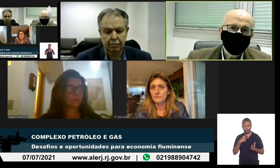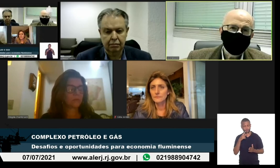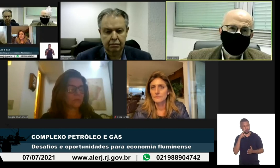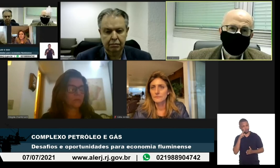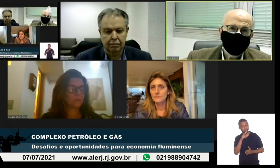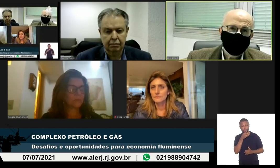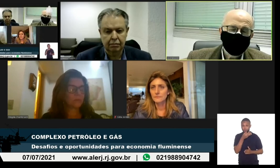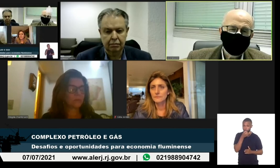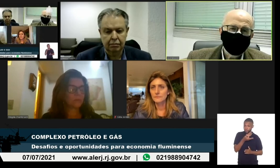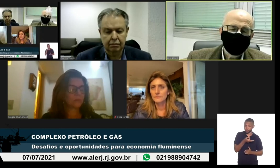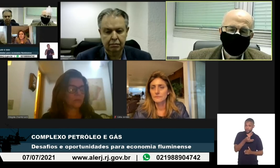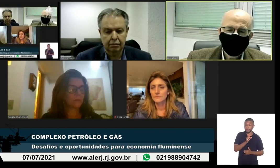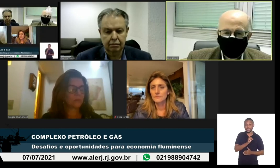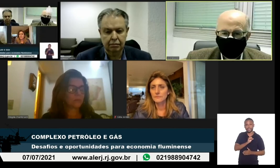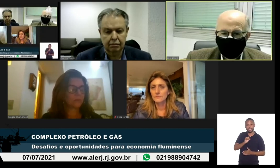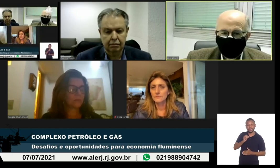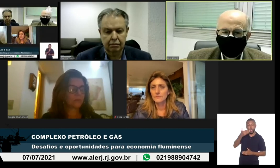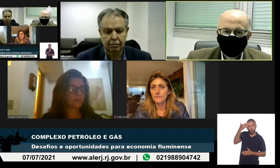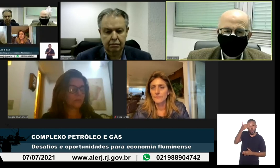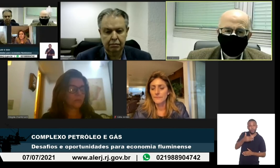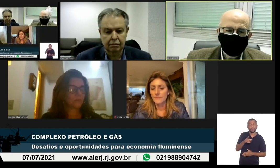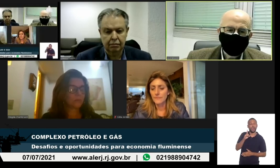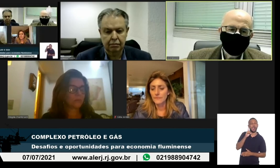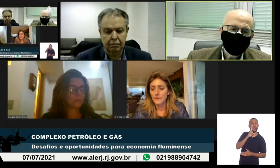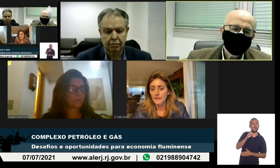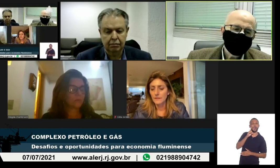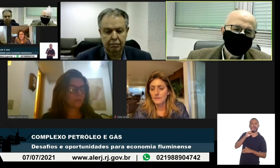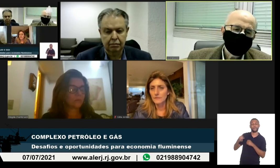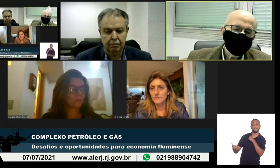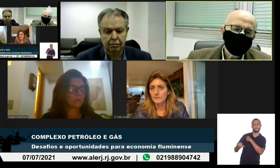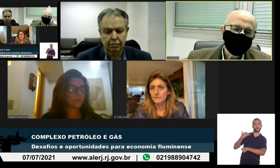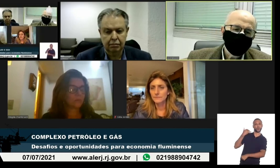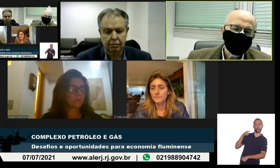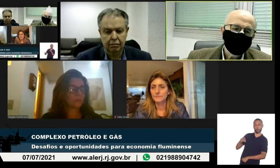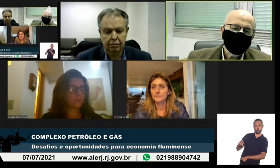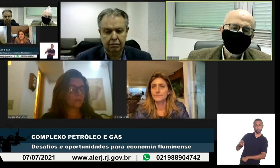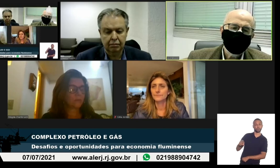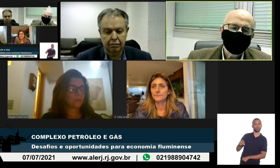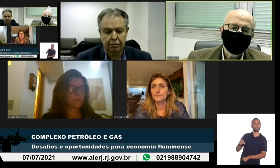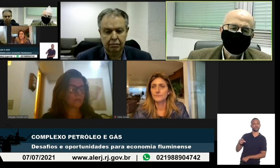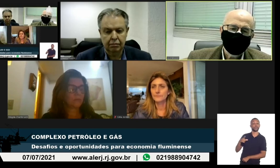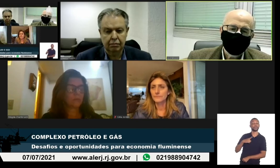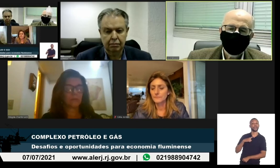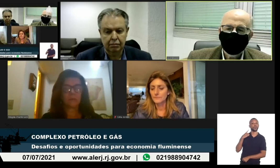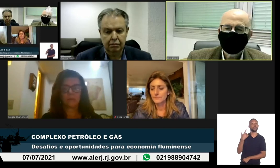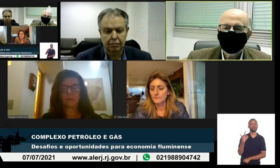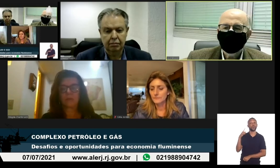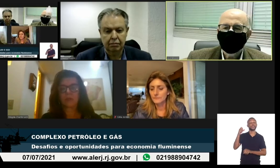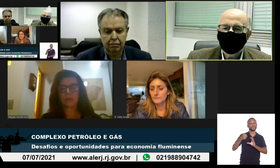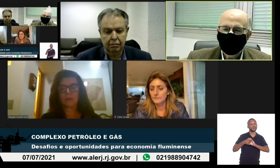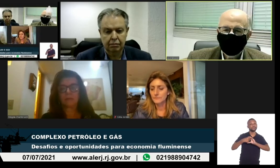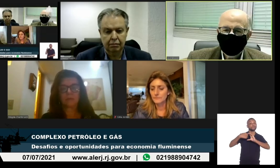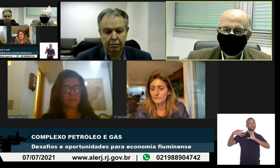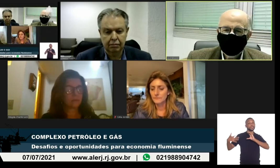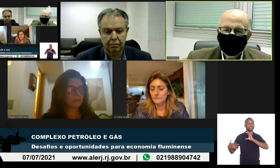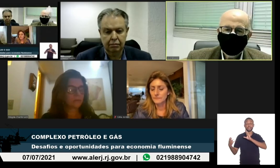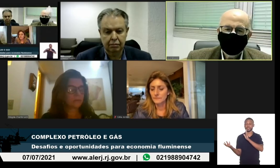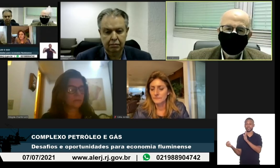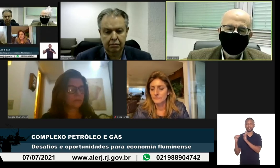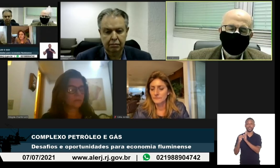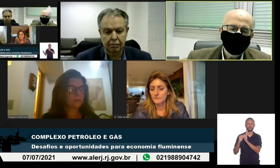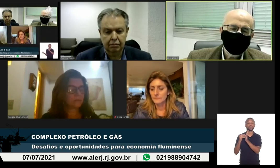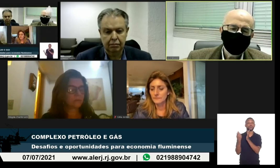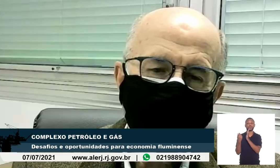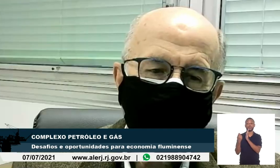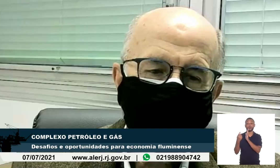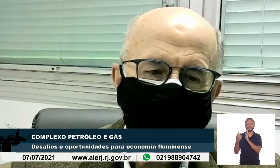se comprovada a má-fé, tem outra tipificação no Código Penal, que